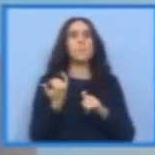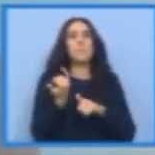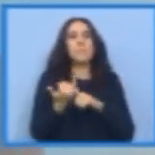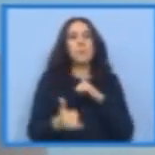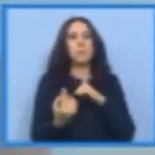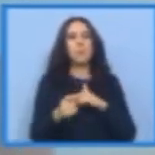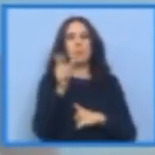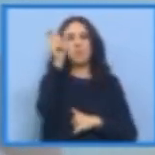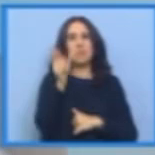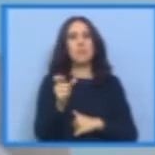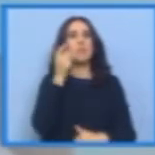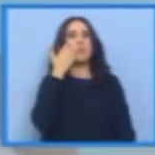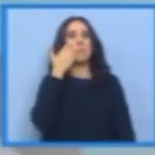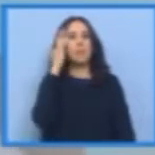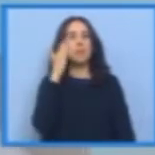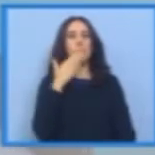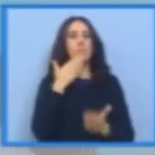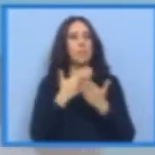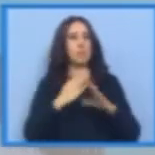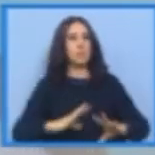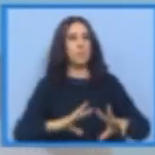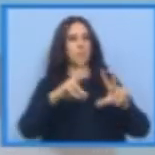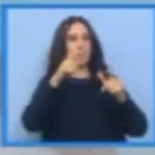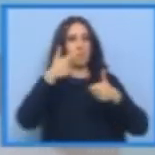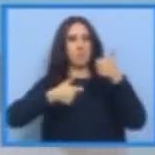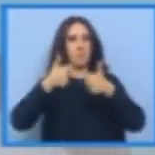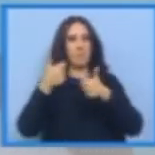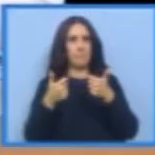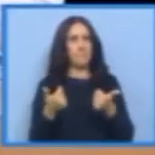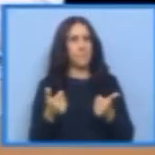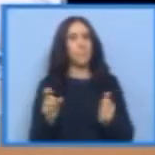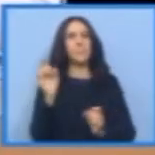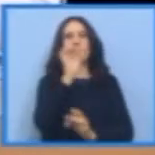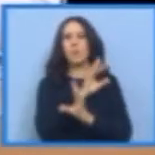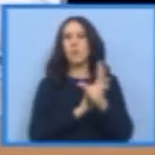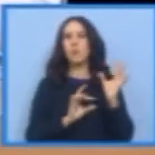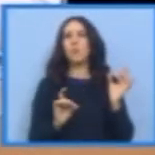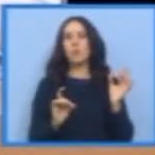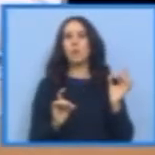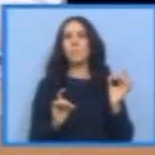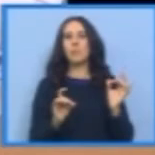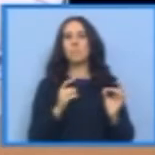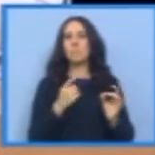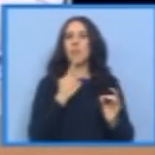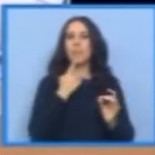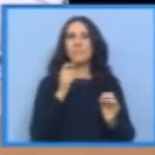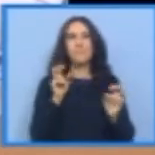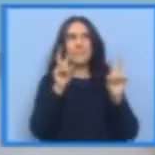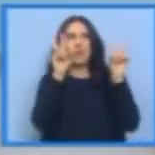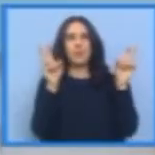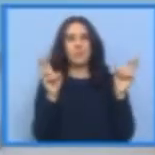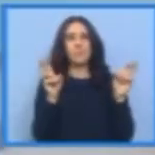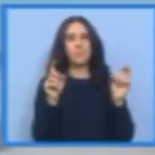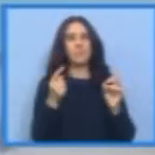instrumentalização do imigrante em função do desenvolvimento. A Europa dá cartas, digo, entre aspas, infelizmente,